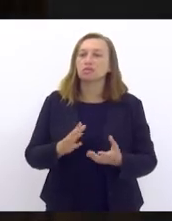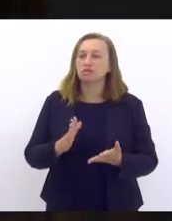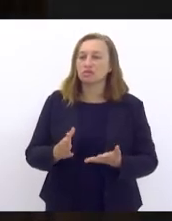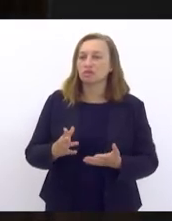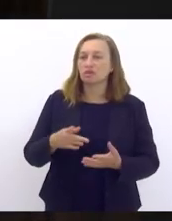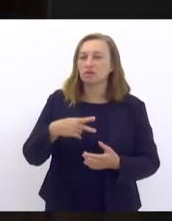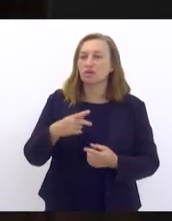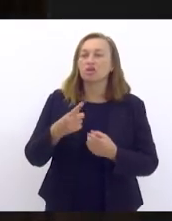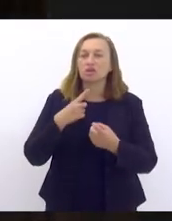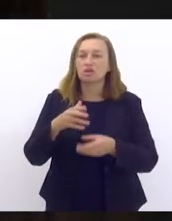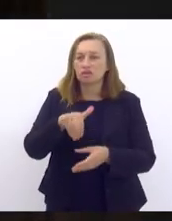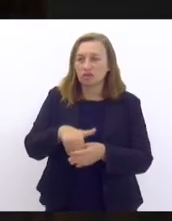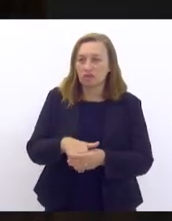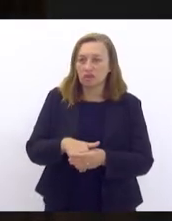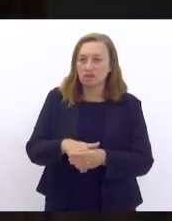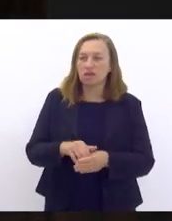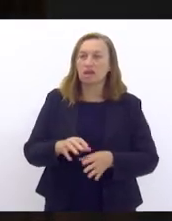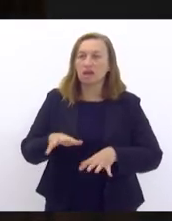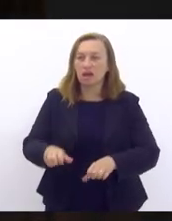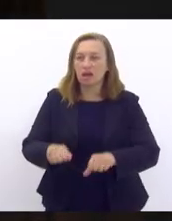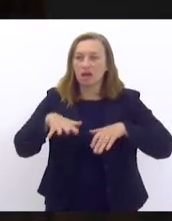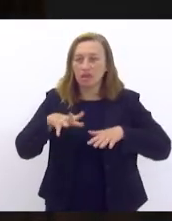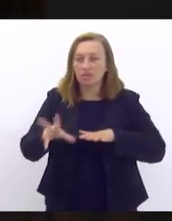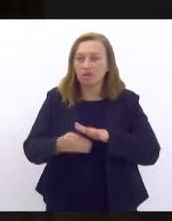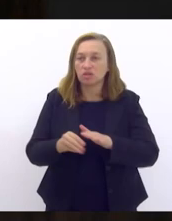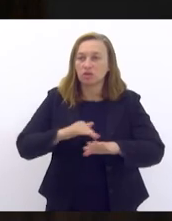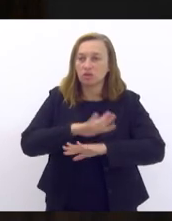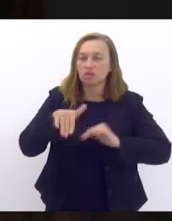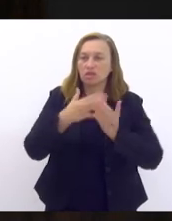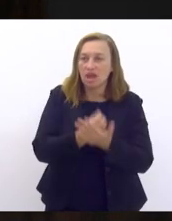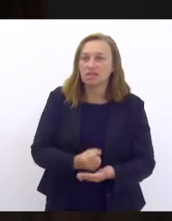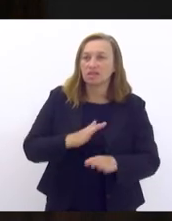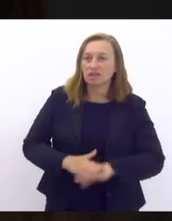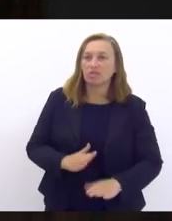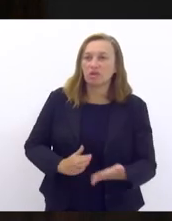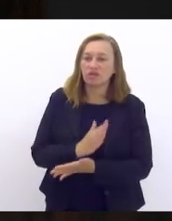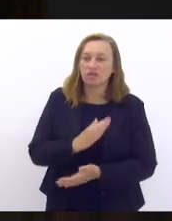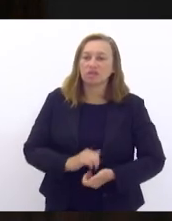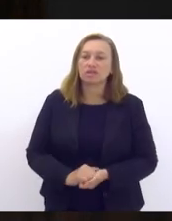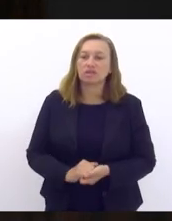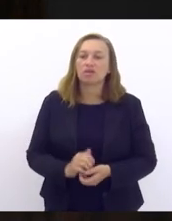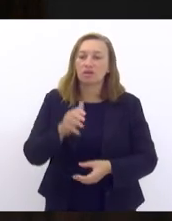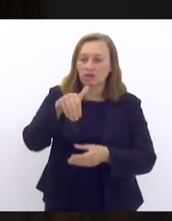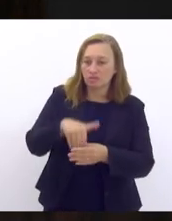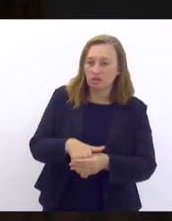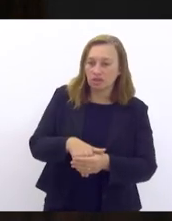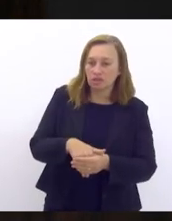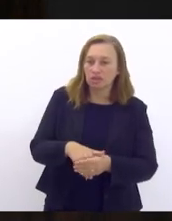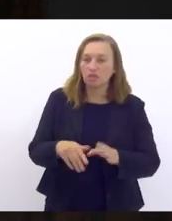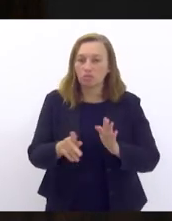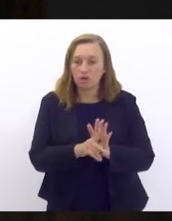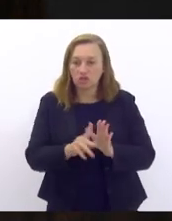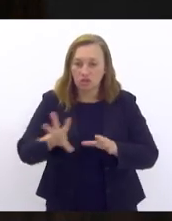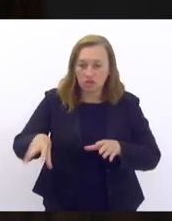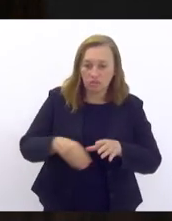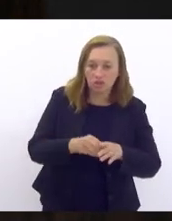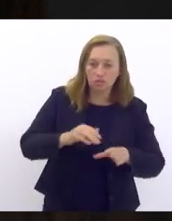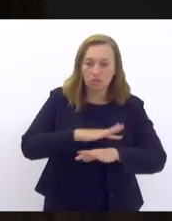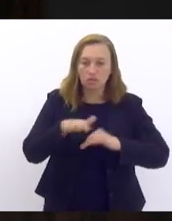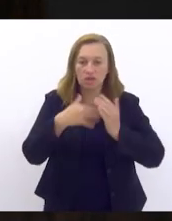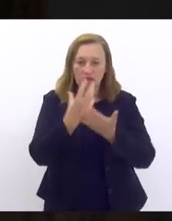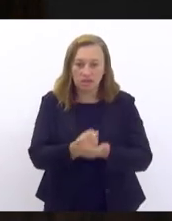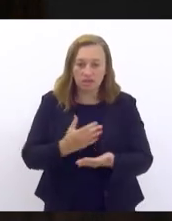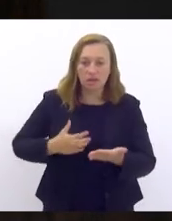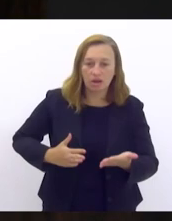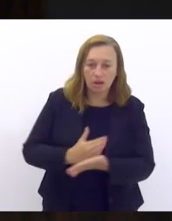em votação a emenda de plenário. Senhores que aprovam, permaneça como estão, aprovado. Em votação, o projeto assim emendado. Senhores que aprovam,